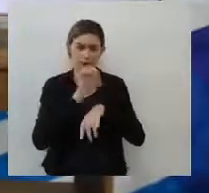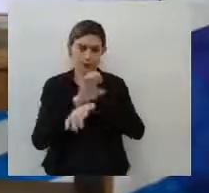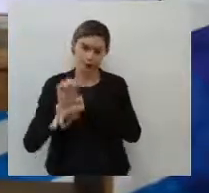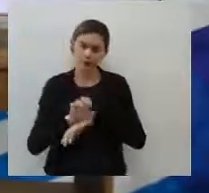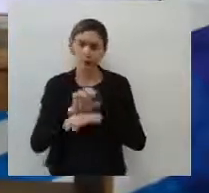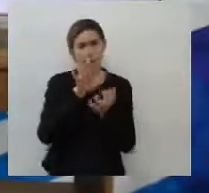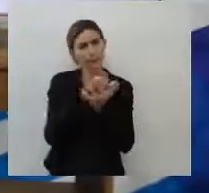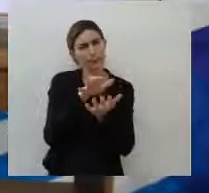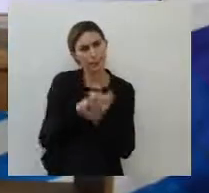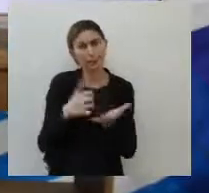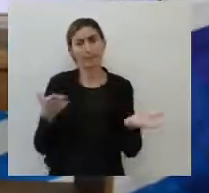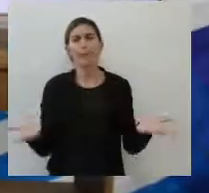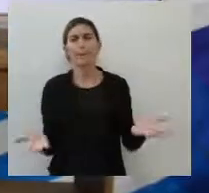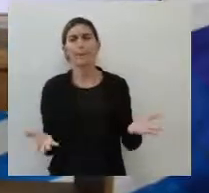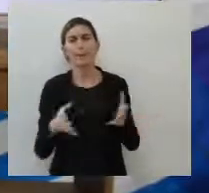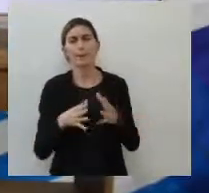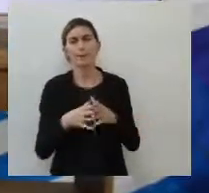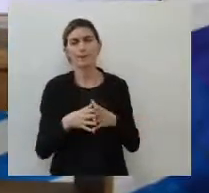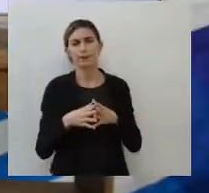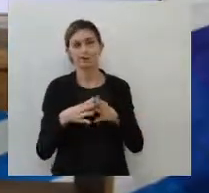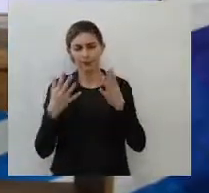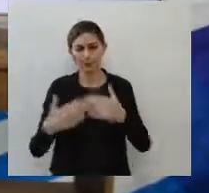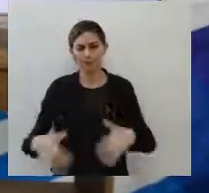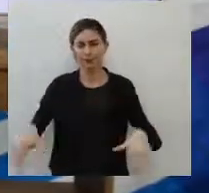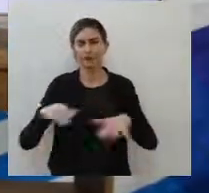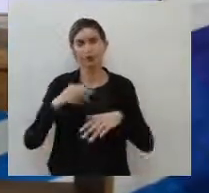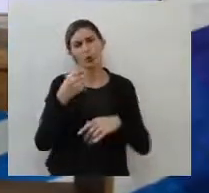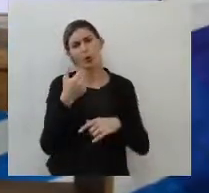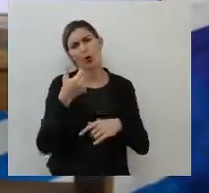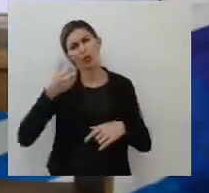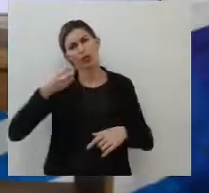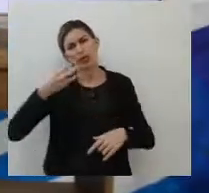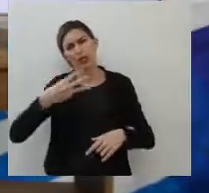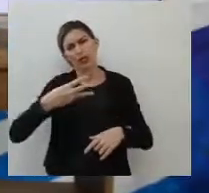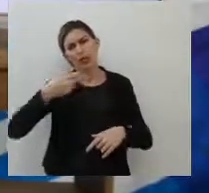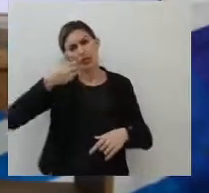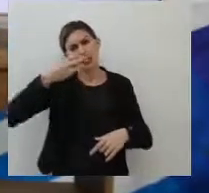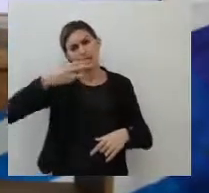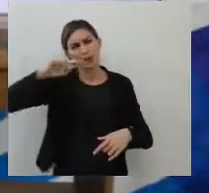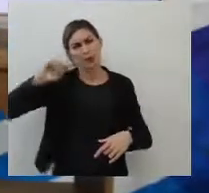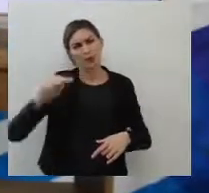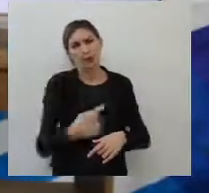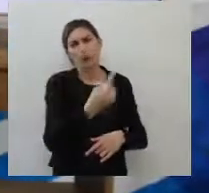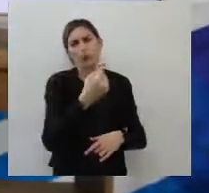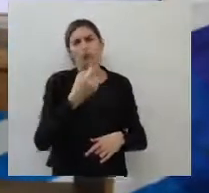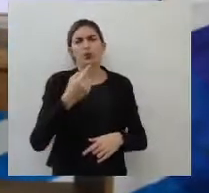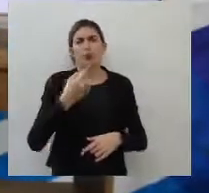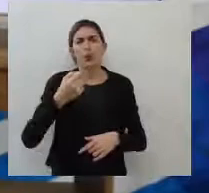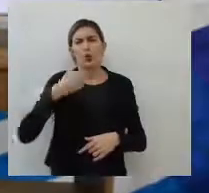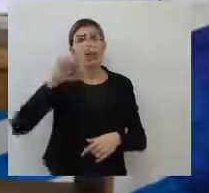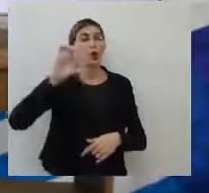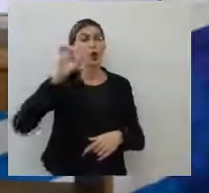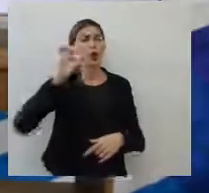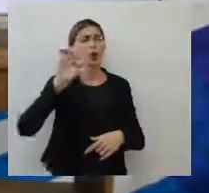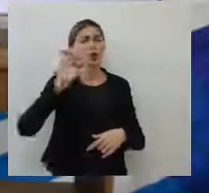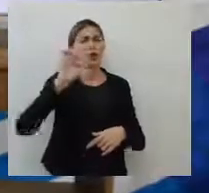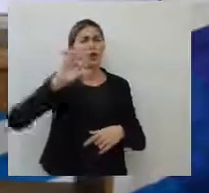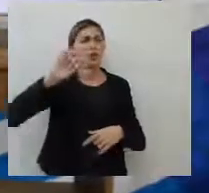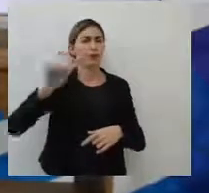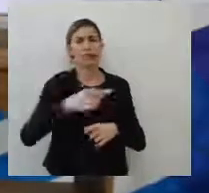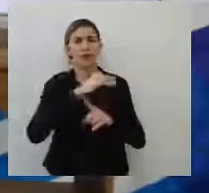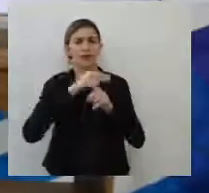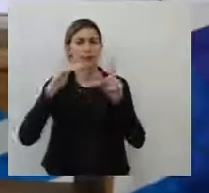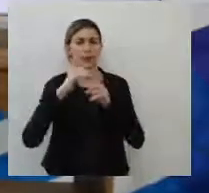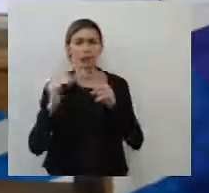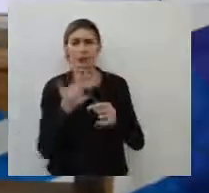de Pernambuco, desses quase 13 milhões de pessoas, eu acho que são 9 milhões e meio de pessoas,